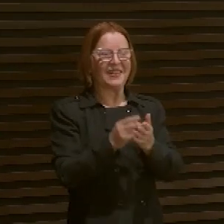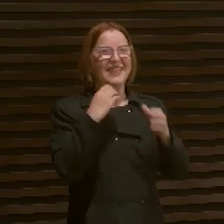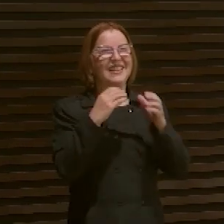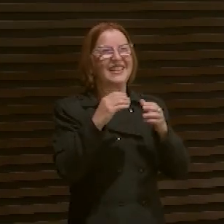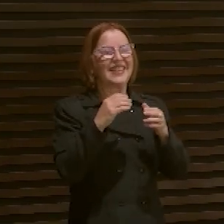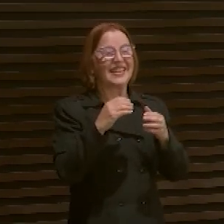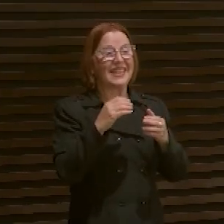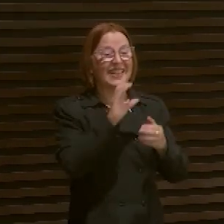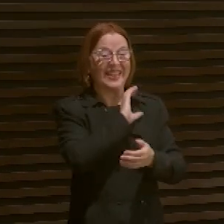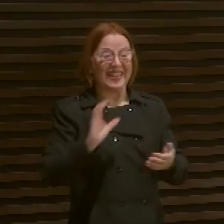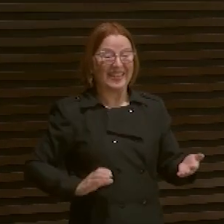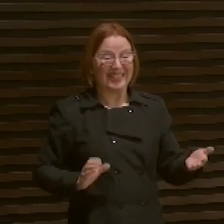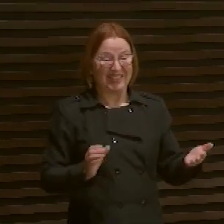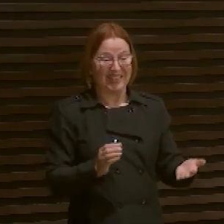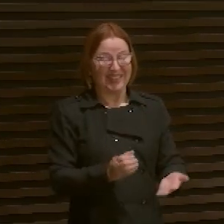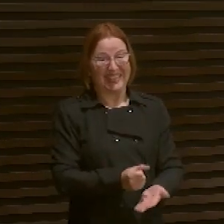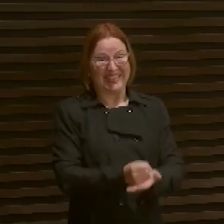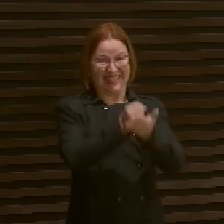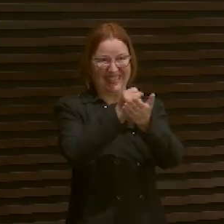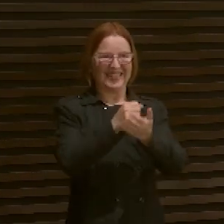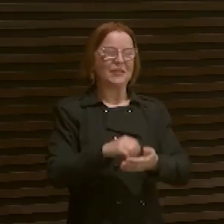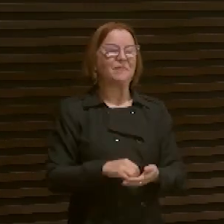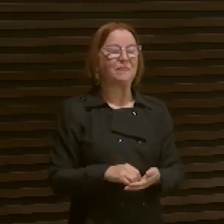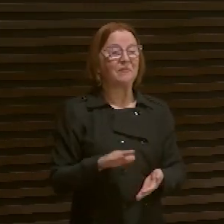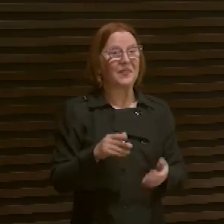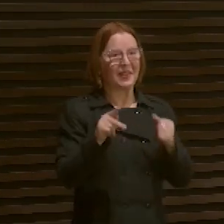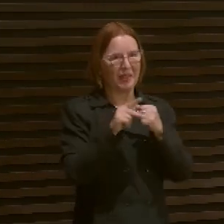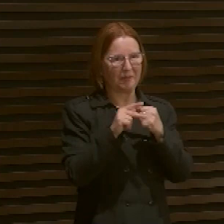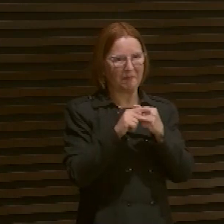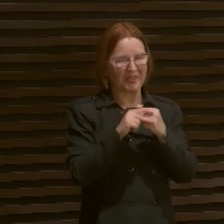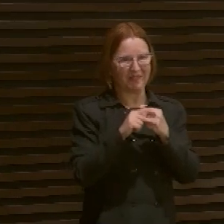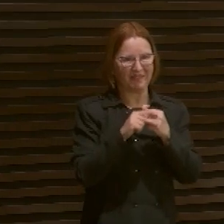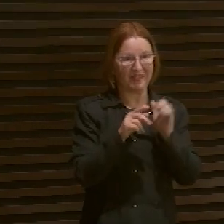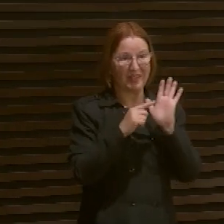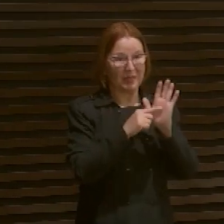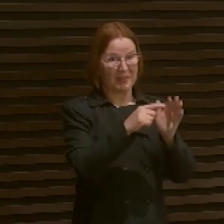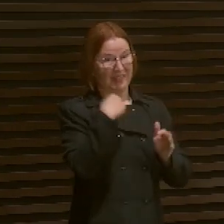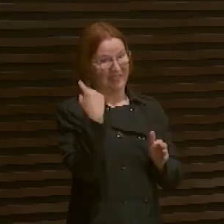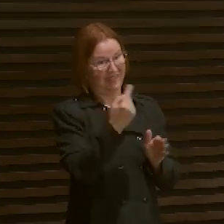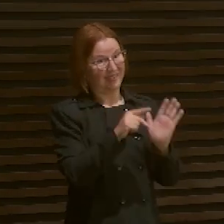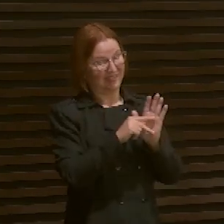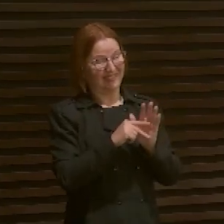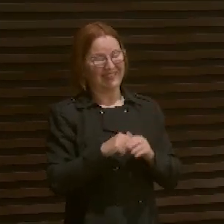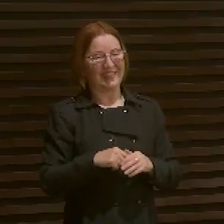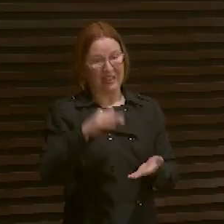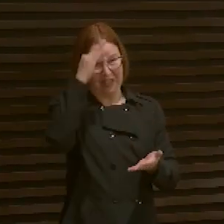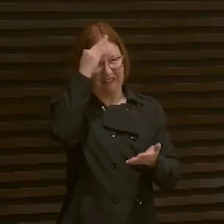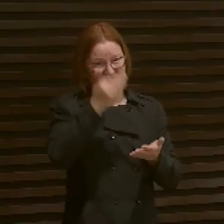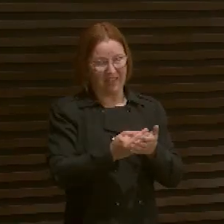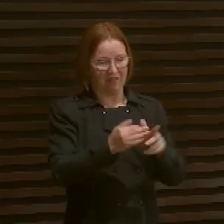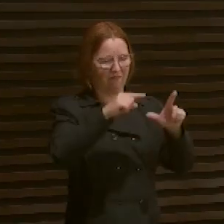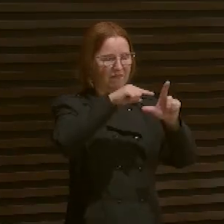Cristo susterá. Então, Pedro é uma figura nossa, uma fé que